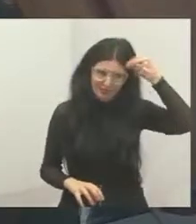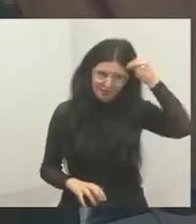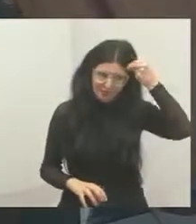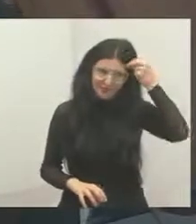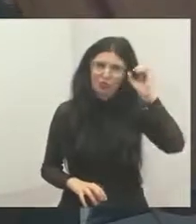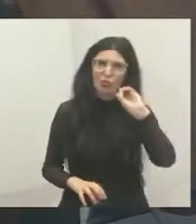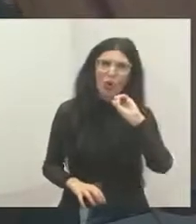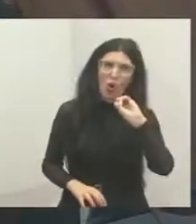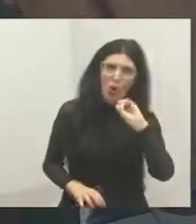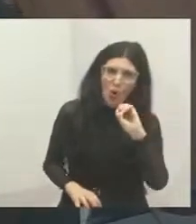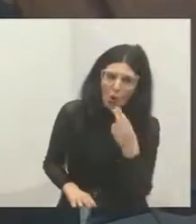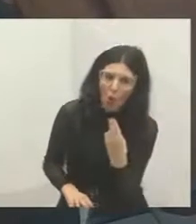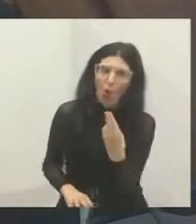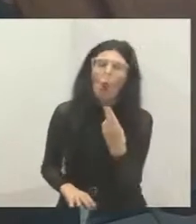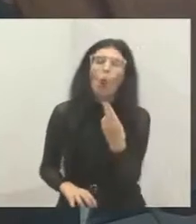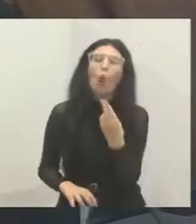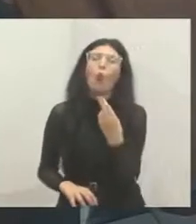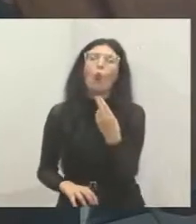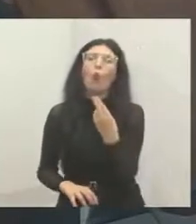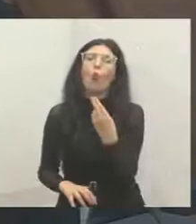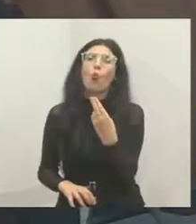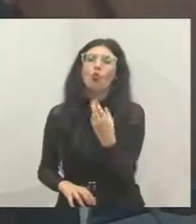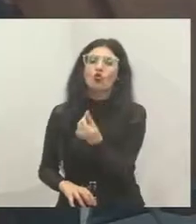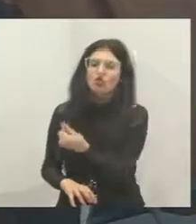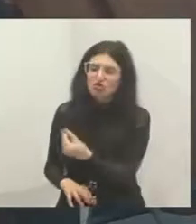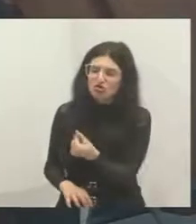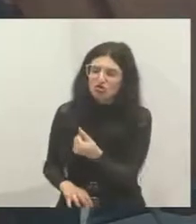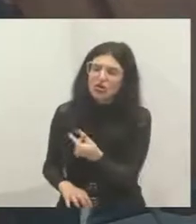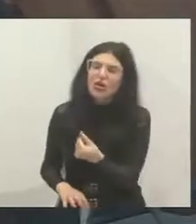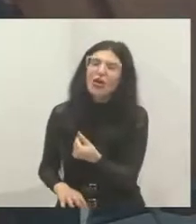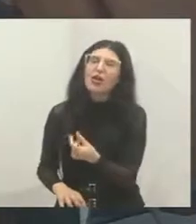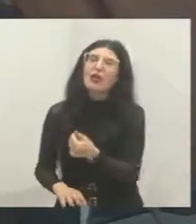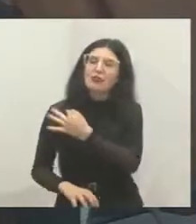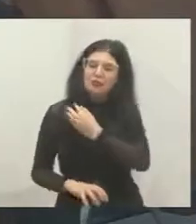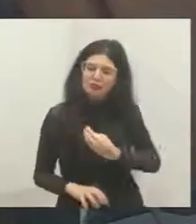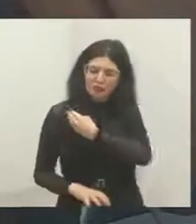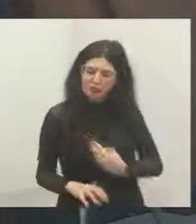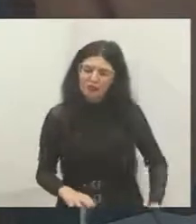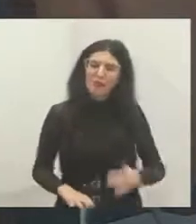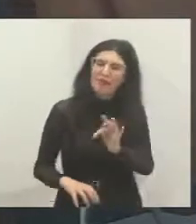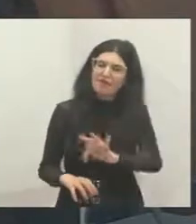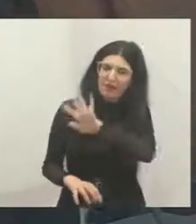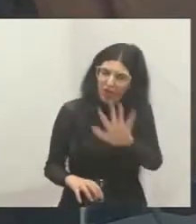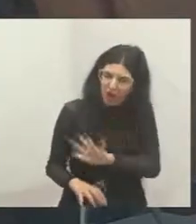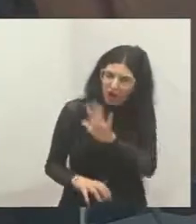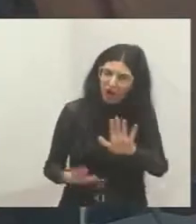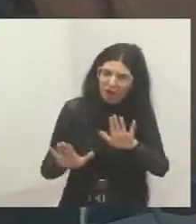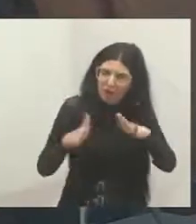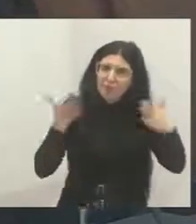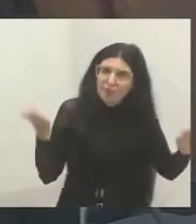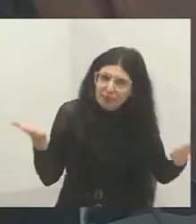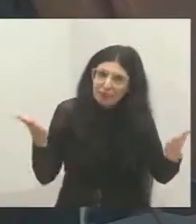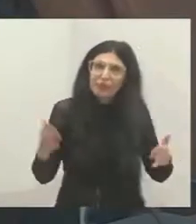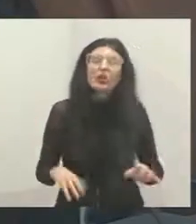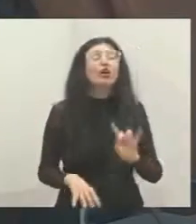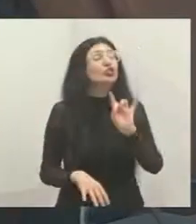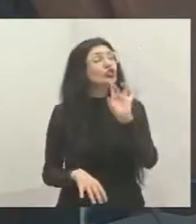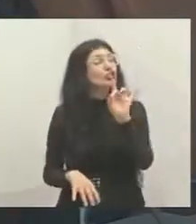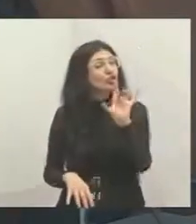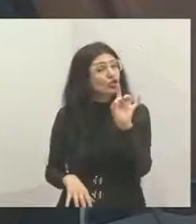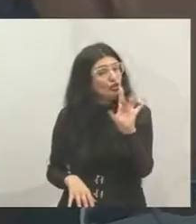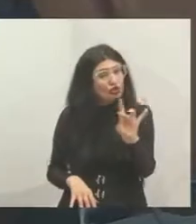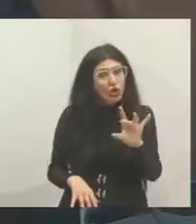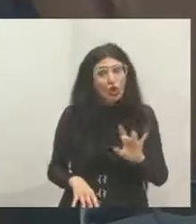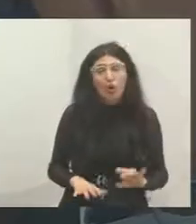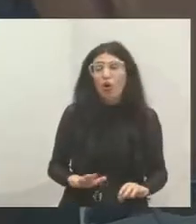de outras receitas vinculadas? Então, aqui, esse valor aqui que tem colocado, ele é somente o orçamento público. Então, todas